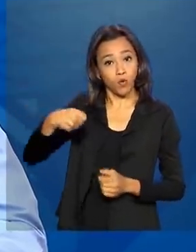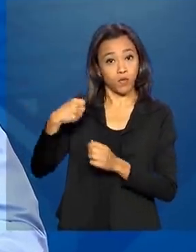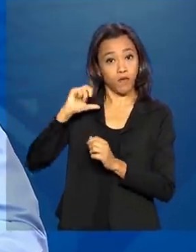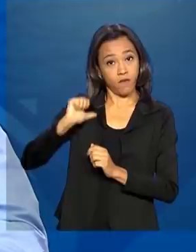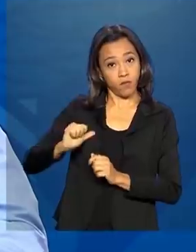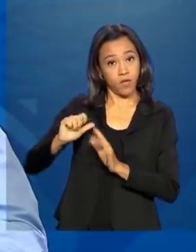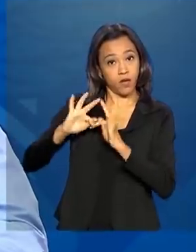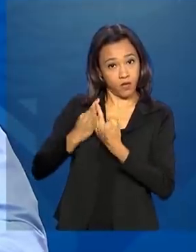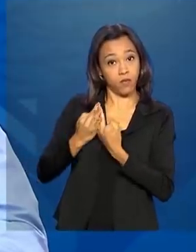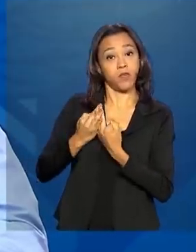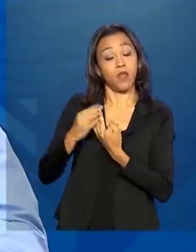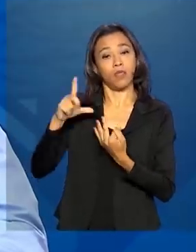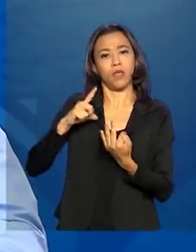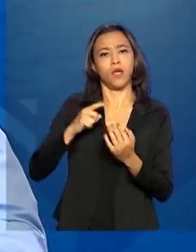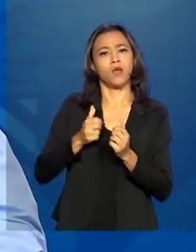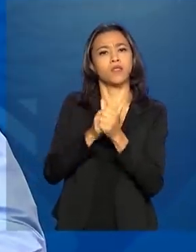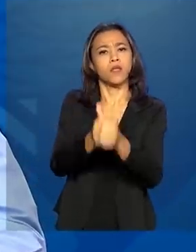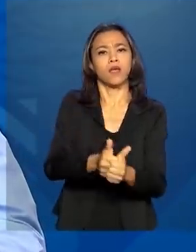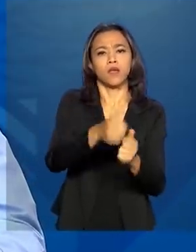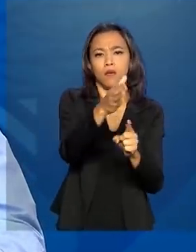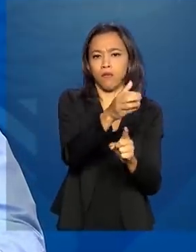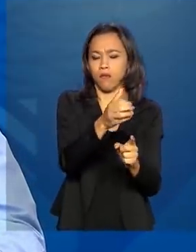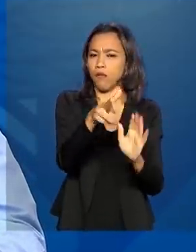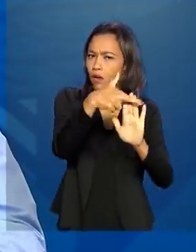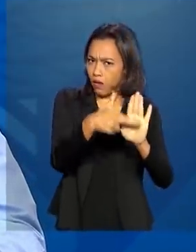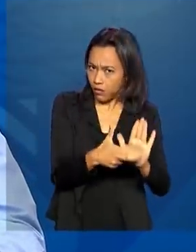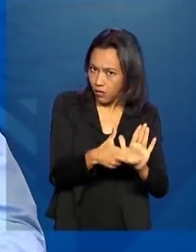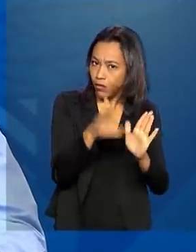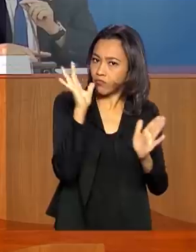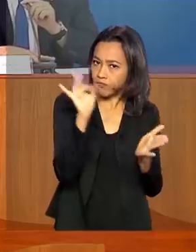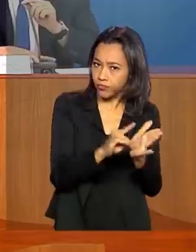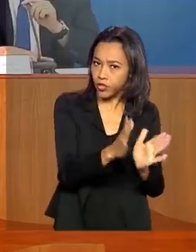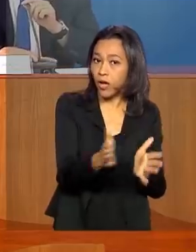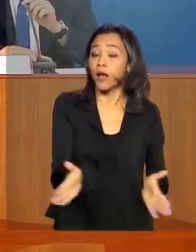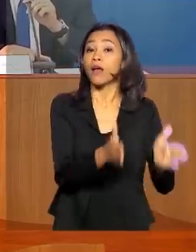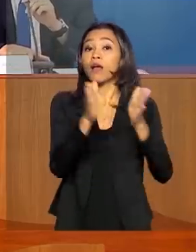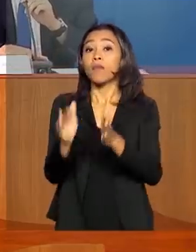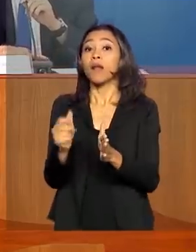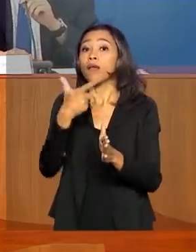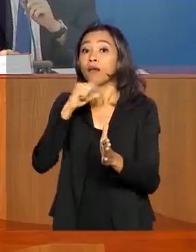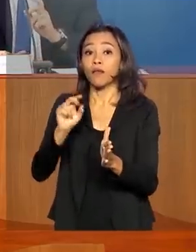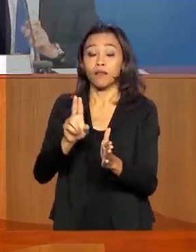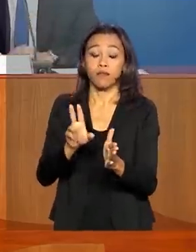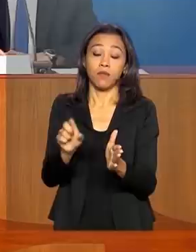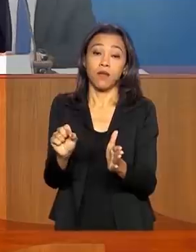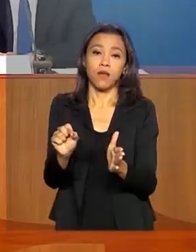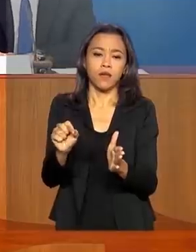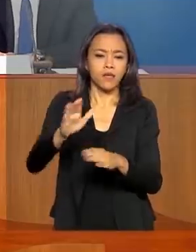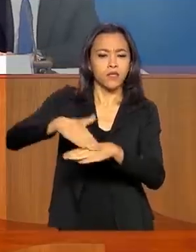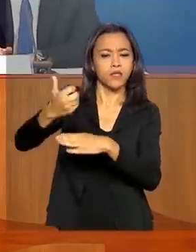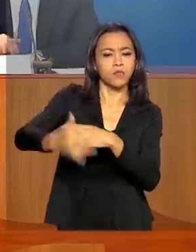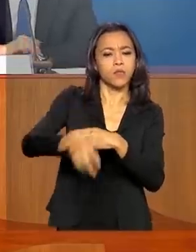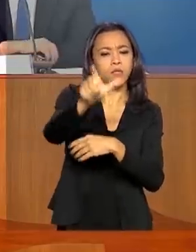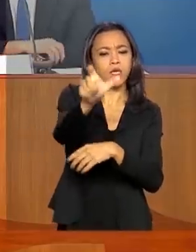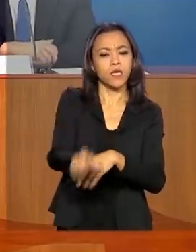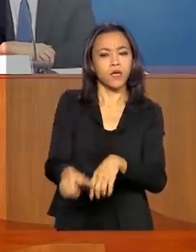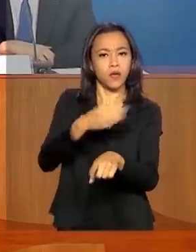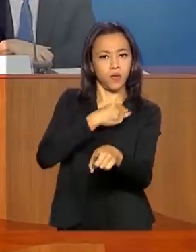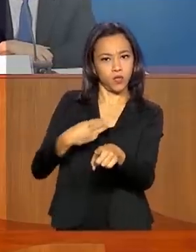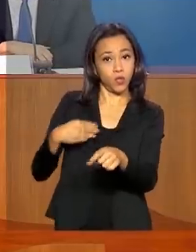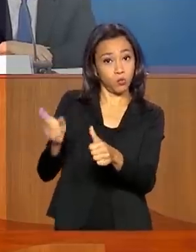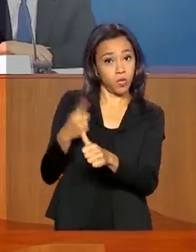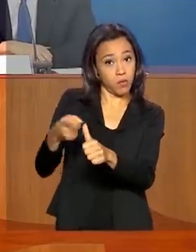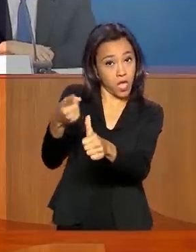cronograma oficial. E para os que já estão no Cadastro Único, a ideia, segundo o ministro, é que os primeiros